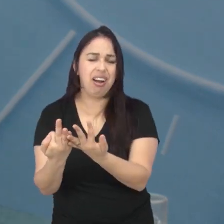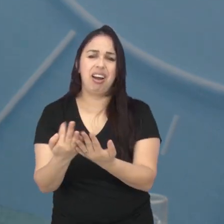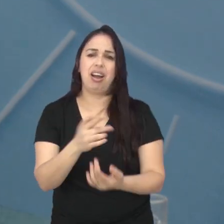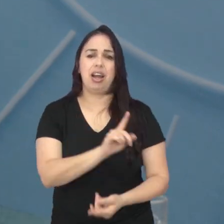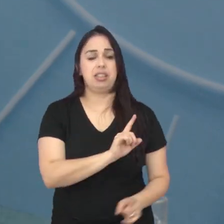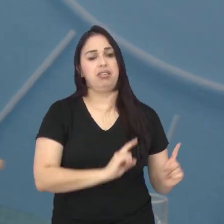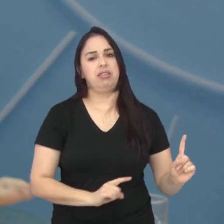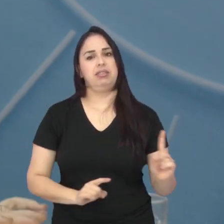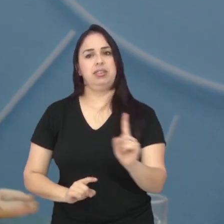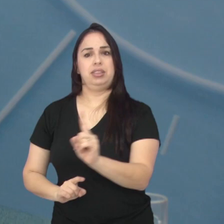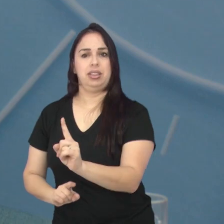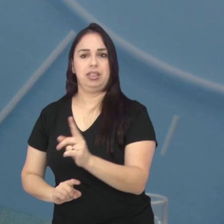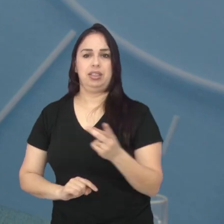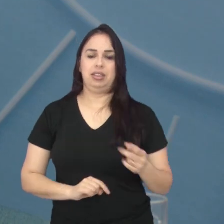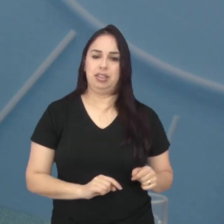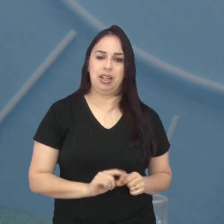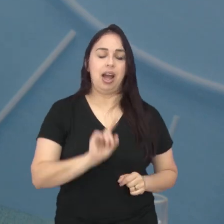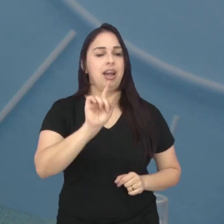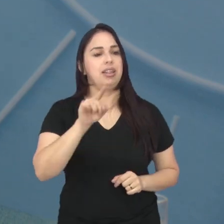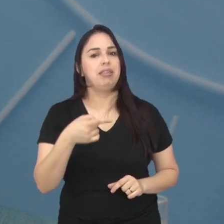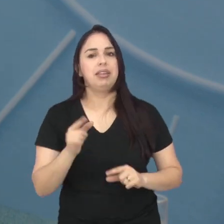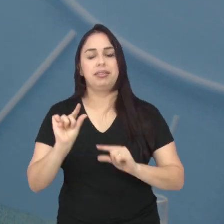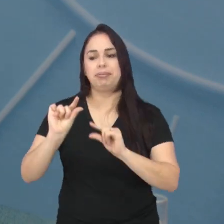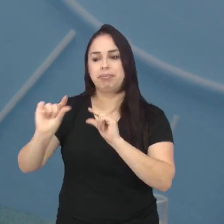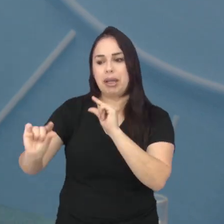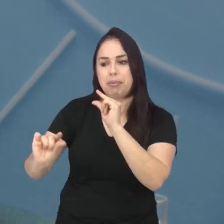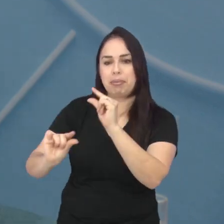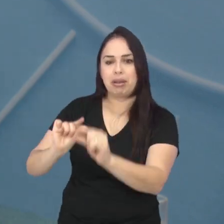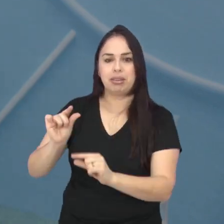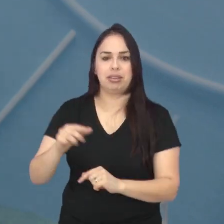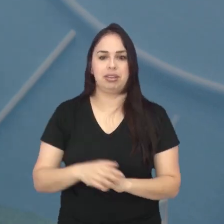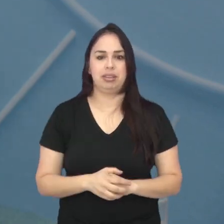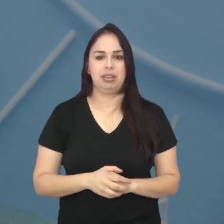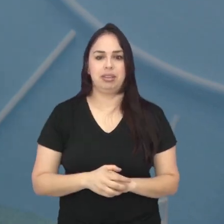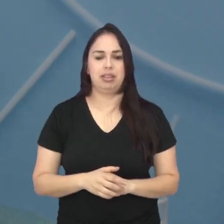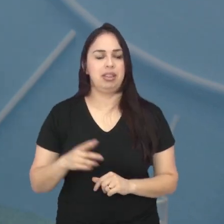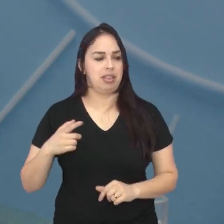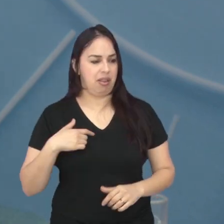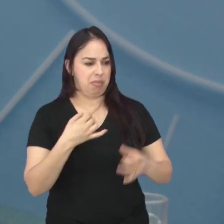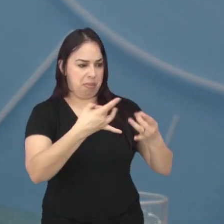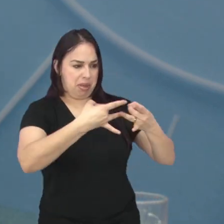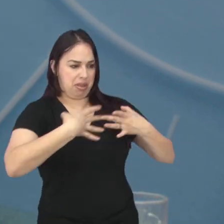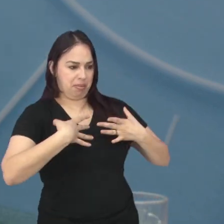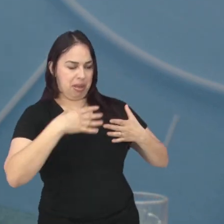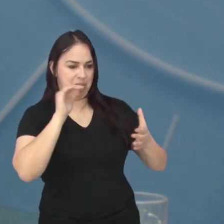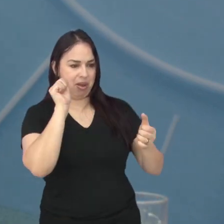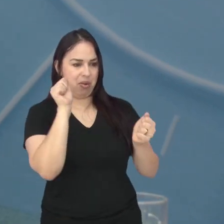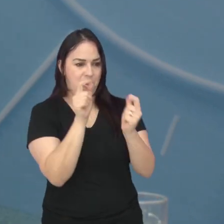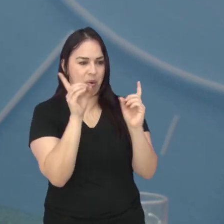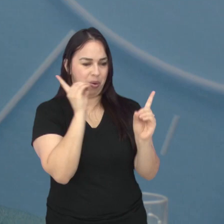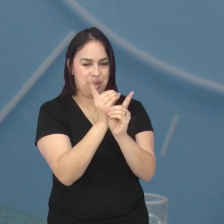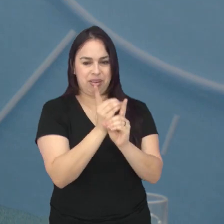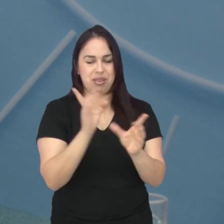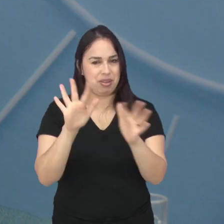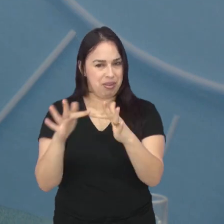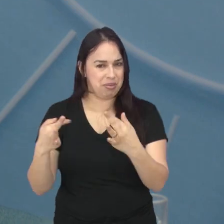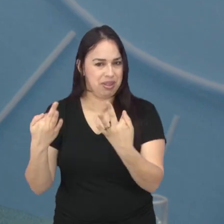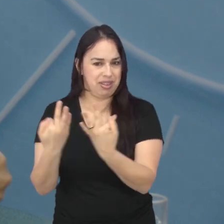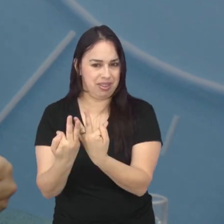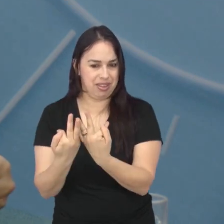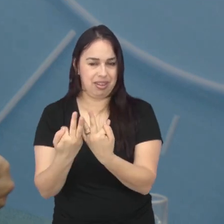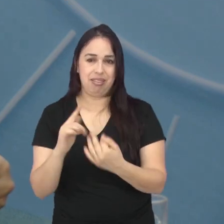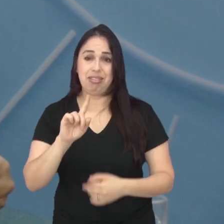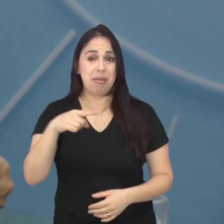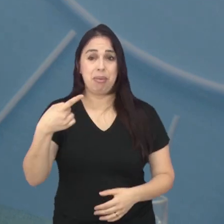vai sozinha, no outro você vai sozinha, e você vai diminuindo. Você vai me deixar aqui para encontrar com a sua família? Na hora que você vê, você não tem mais a